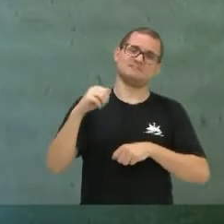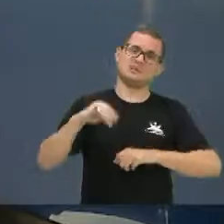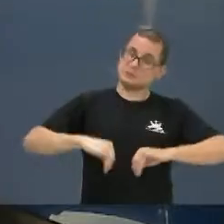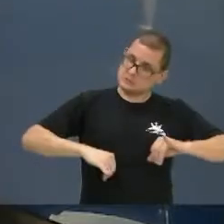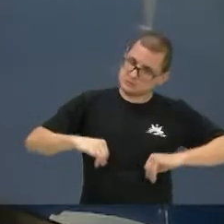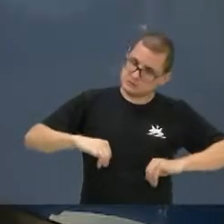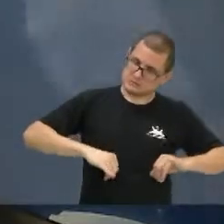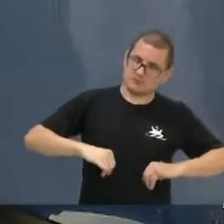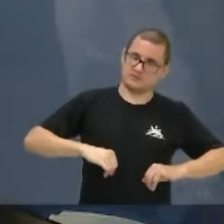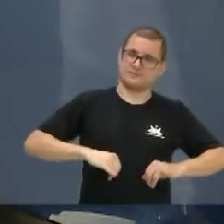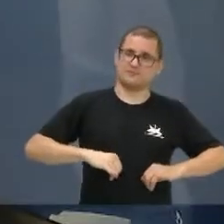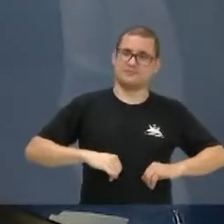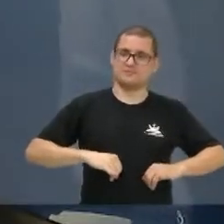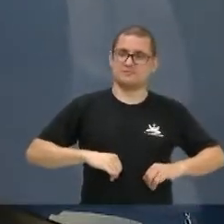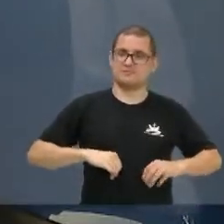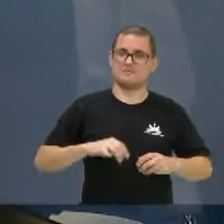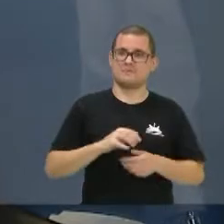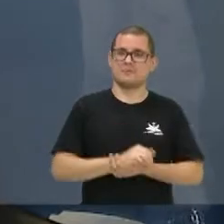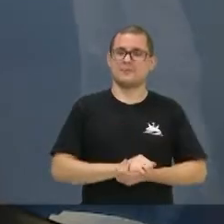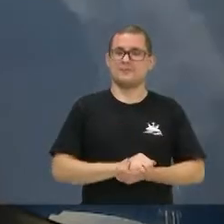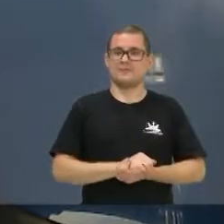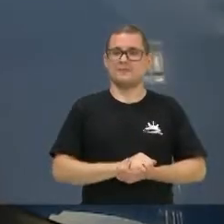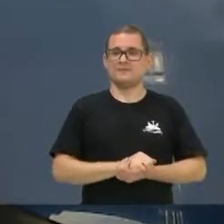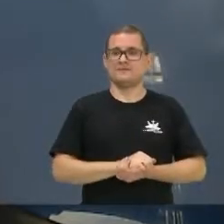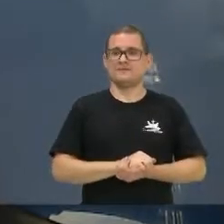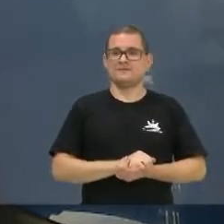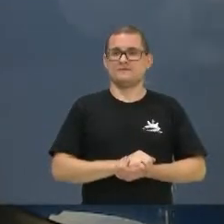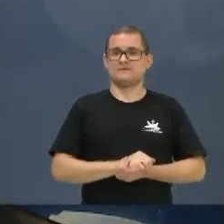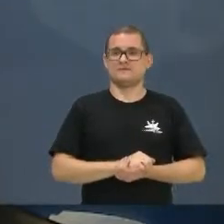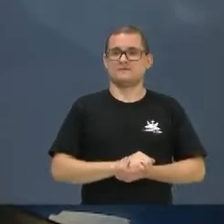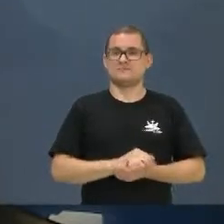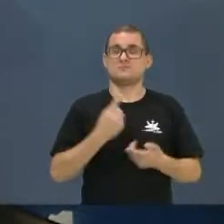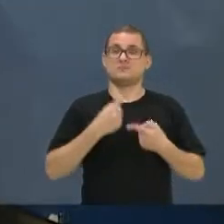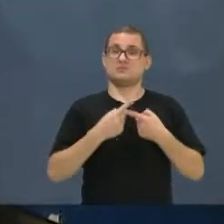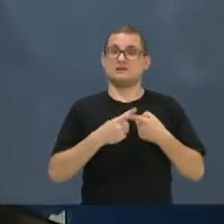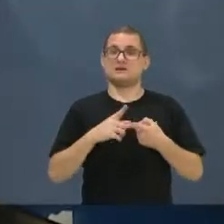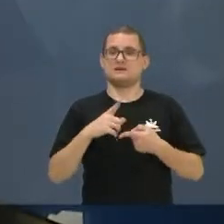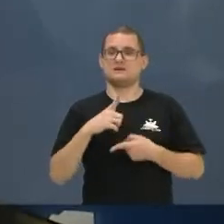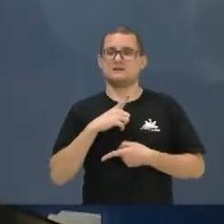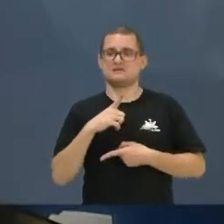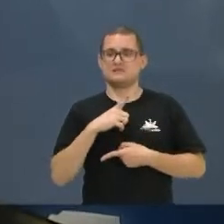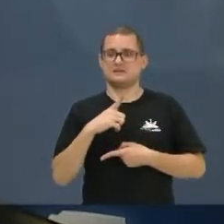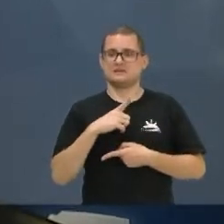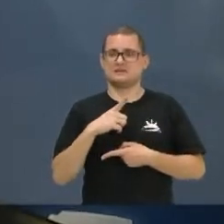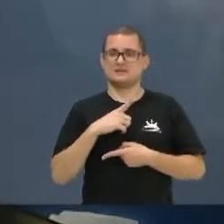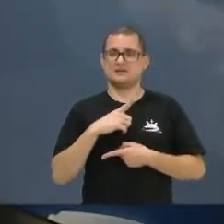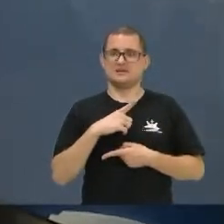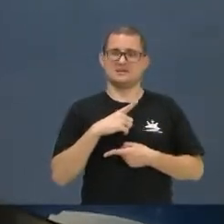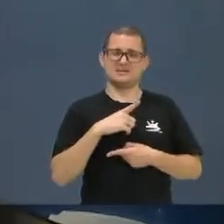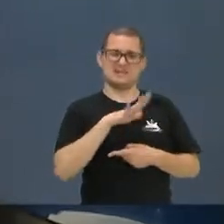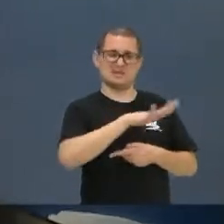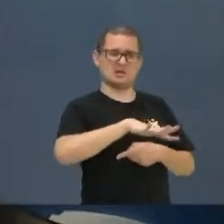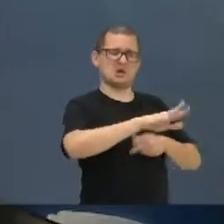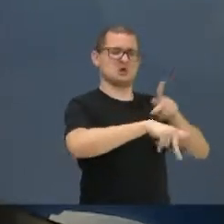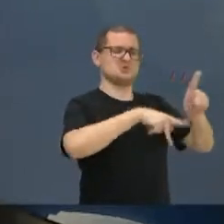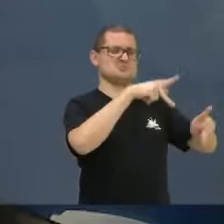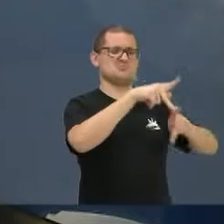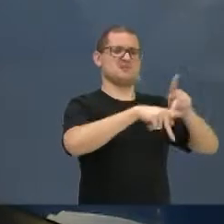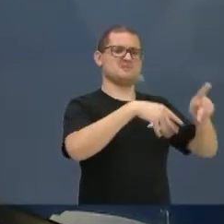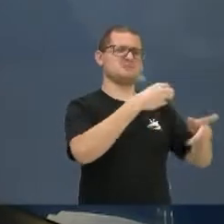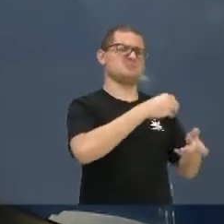haverá o tempo o domínio das nações pagãs